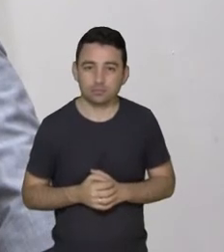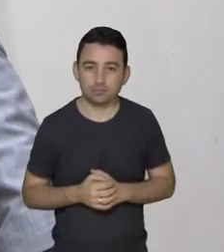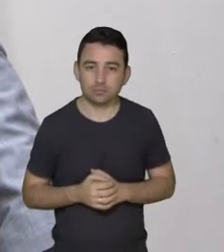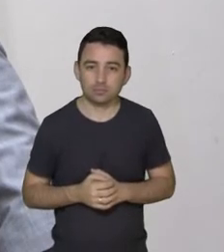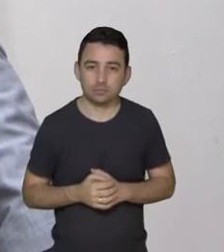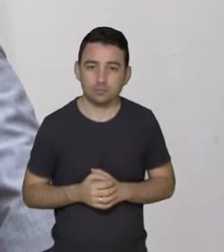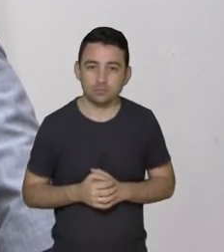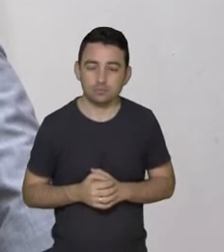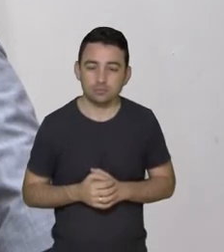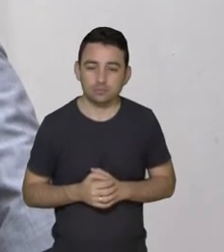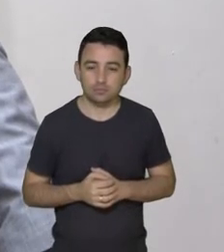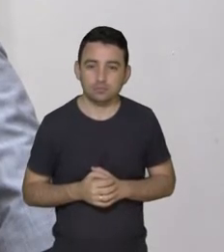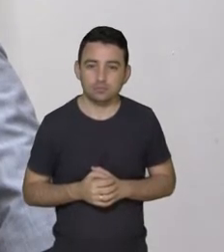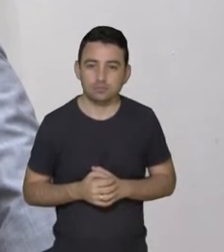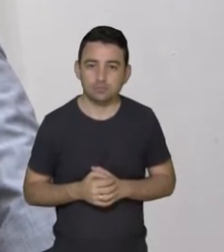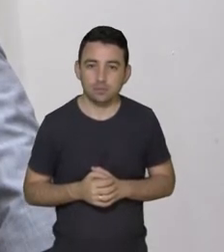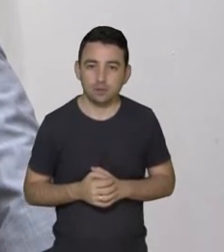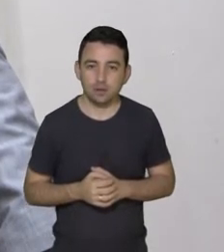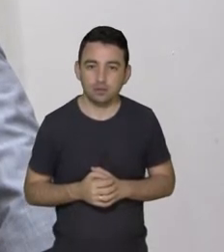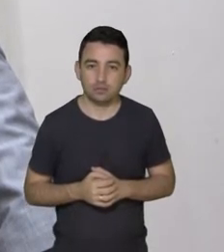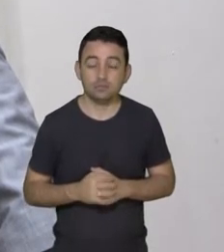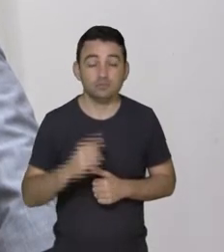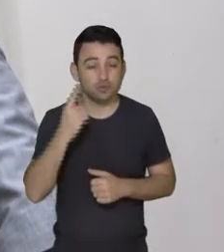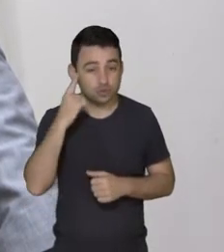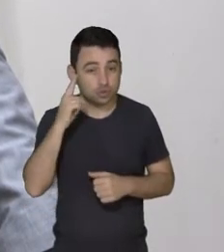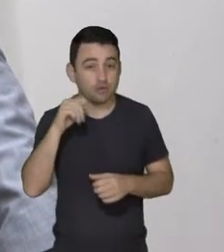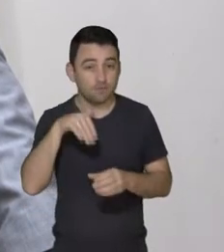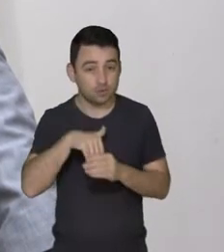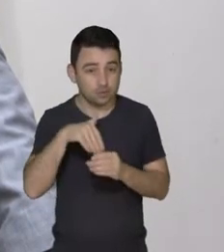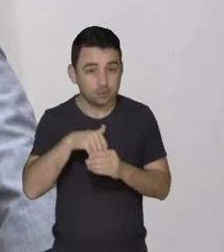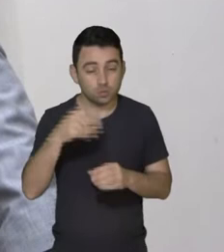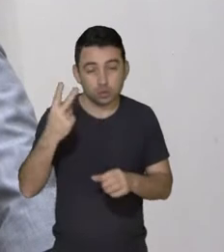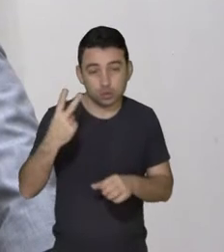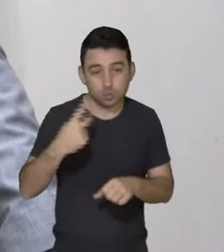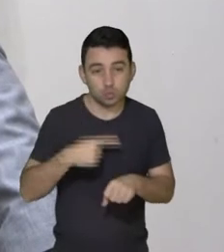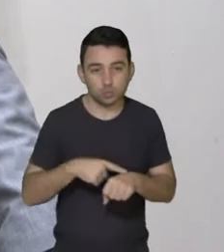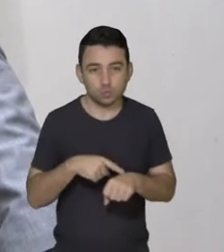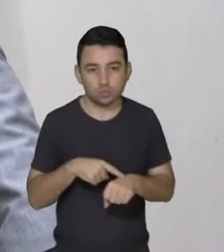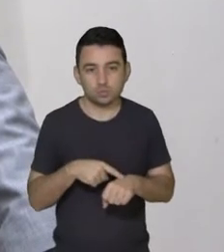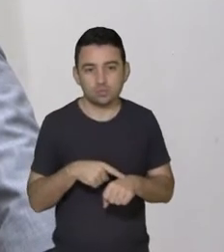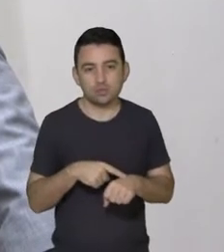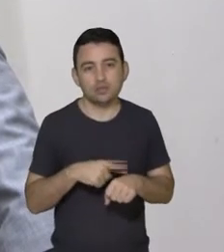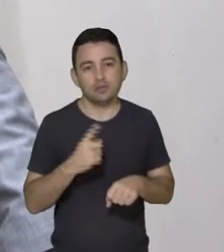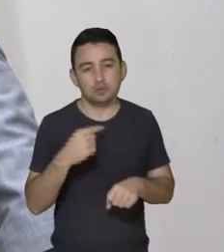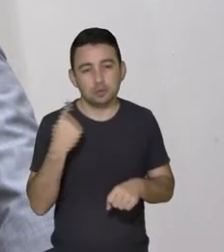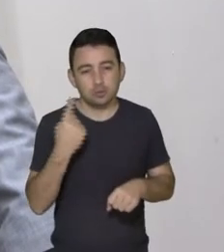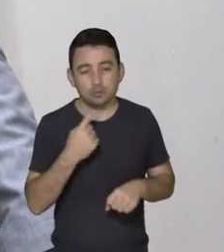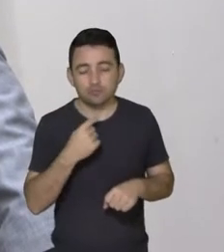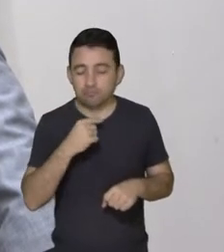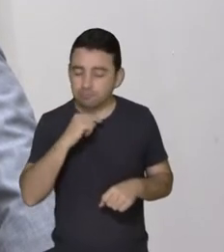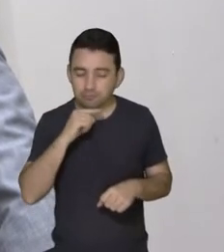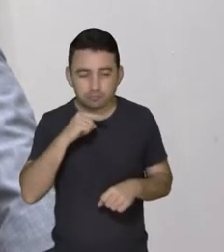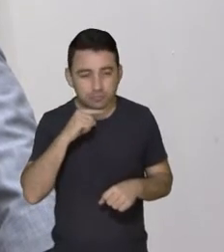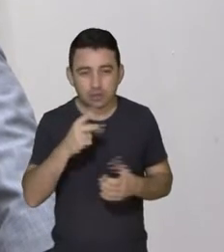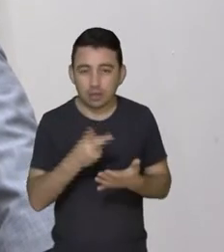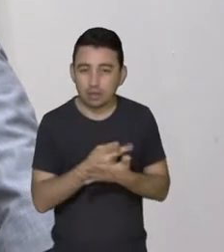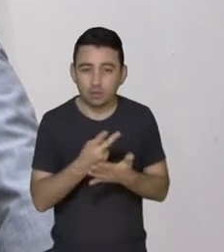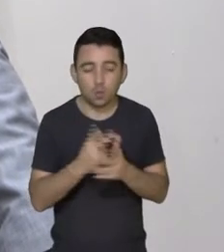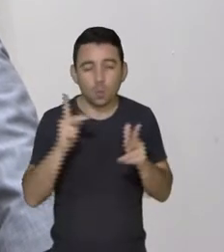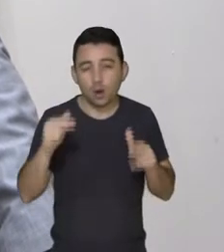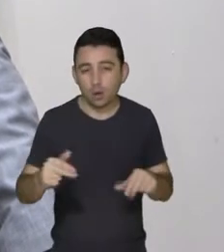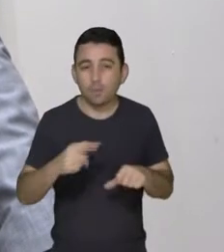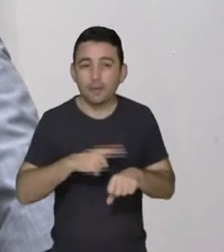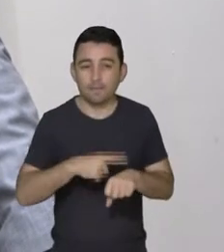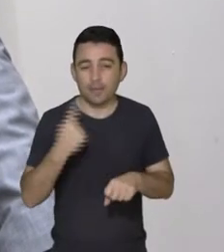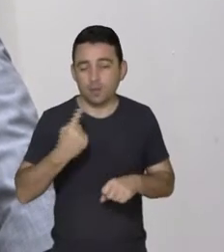no dia da votação do segundo turno a gente não concorra o erro do primeiro turno